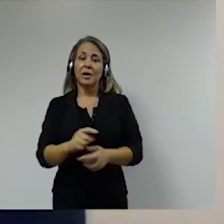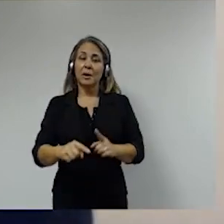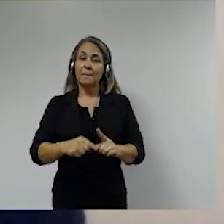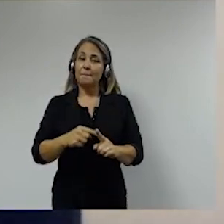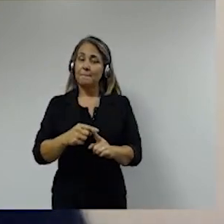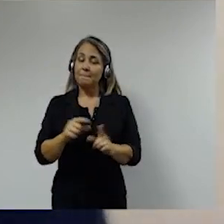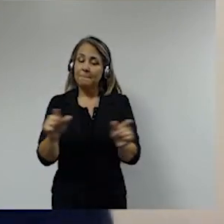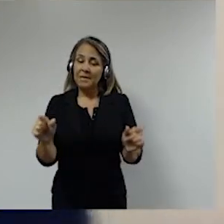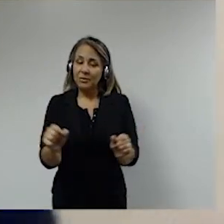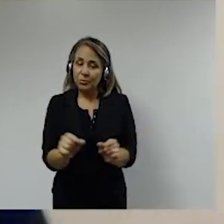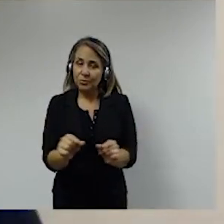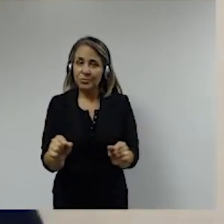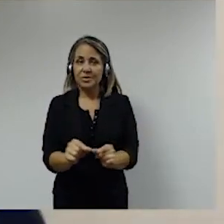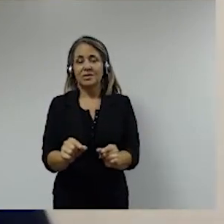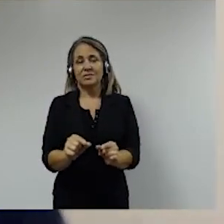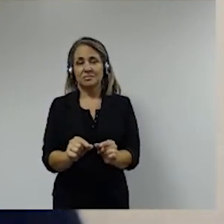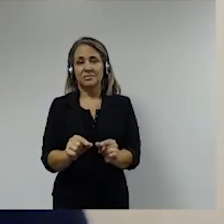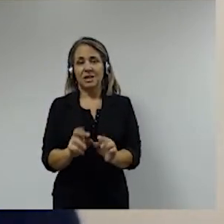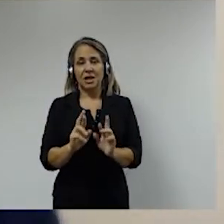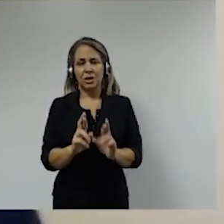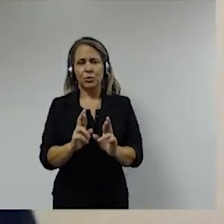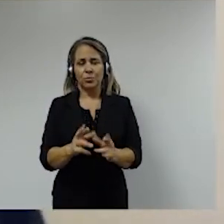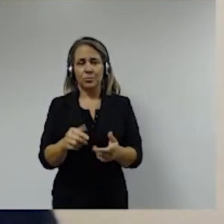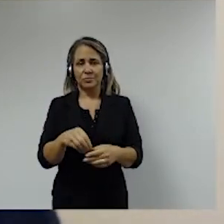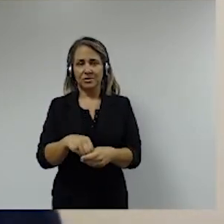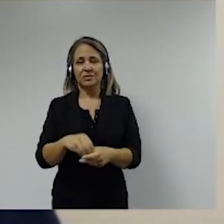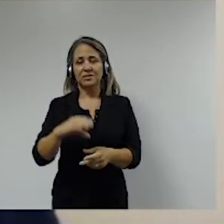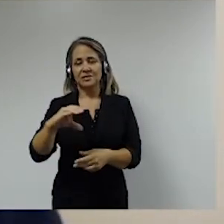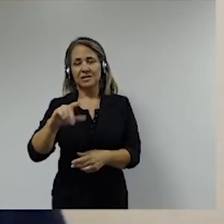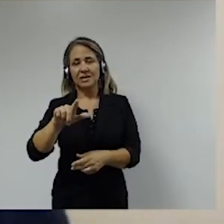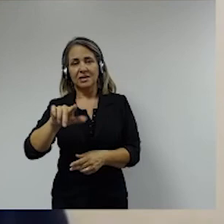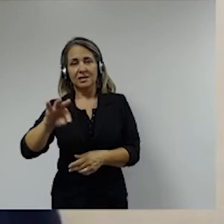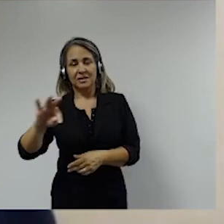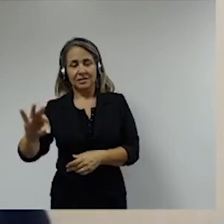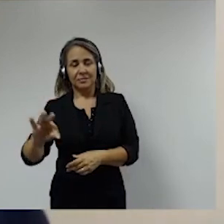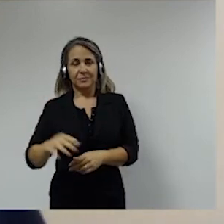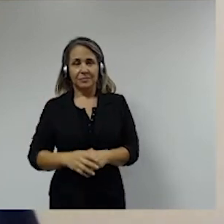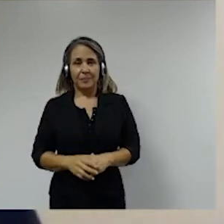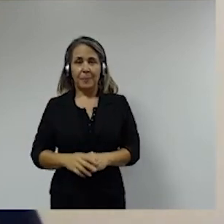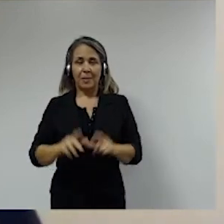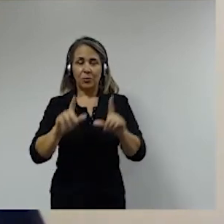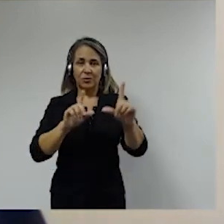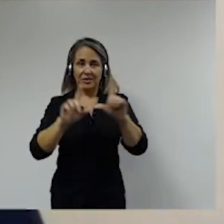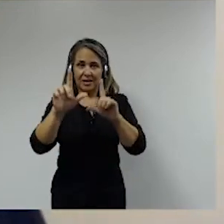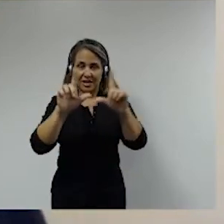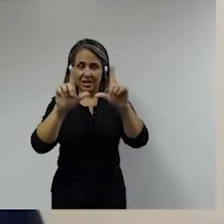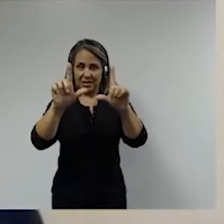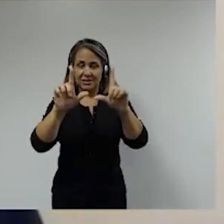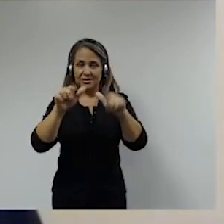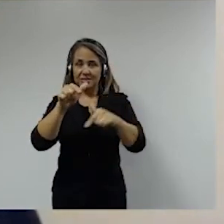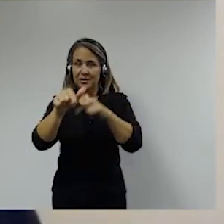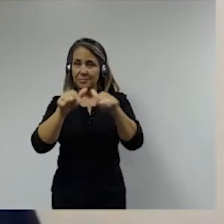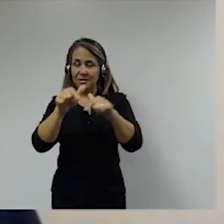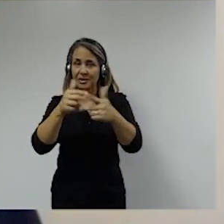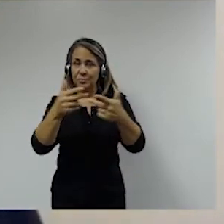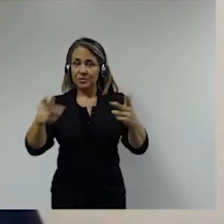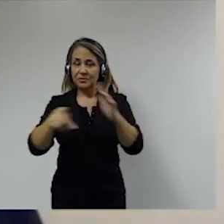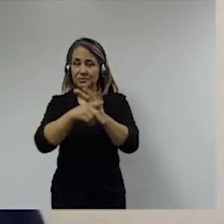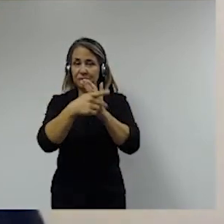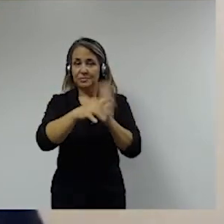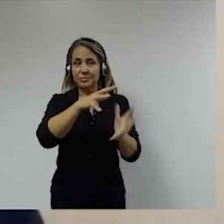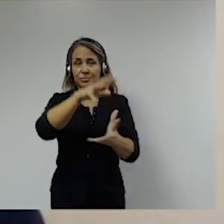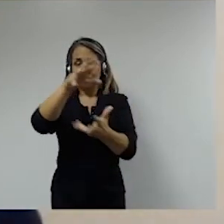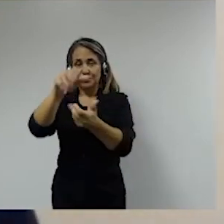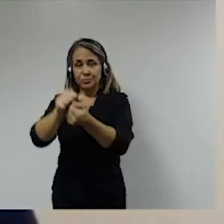menor rigorismo, tal qual previsto na CLT. O teletrabalho já considero ser uma tendência mundial, que já